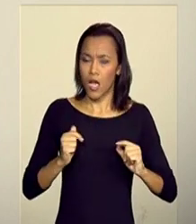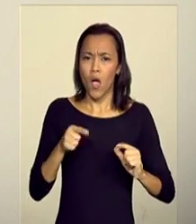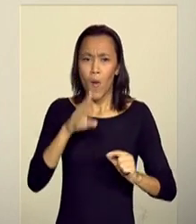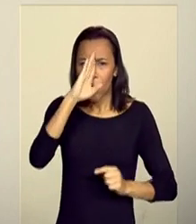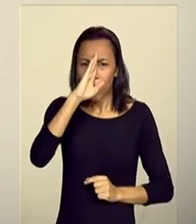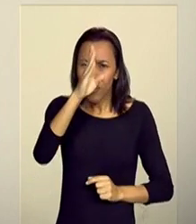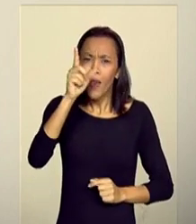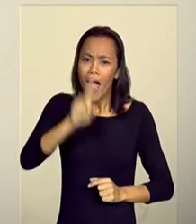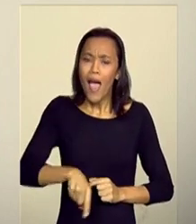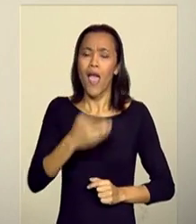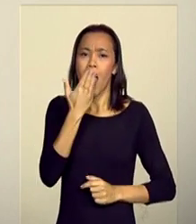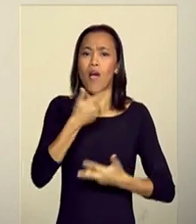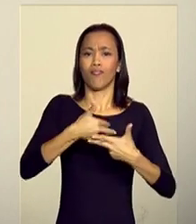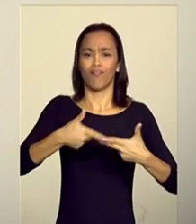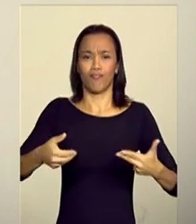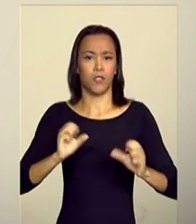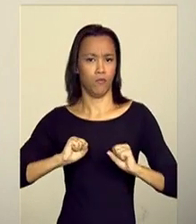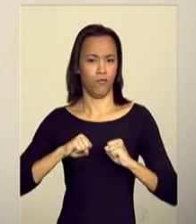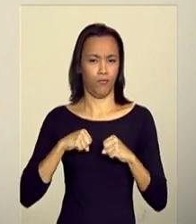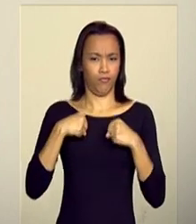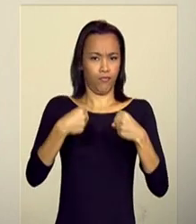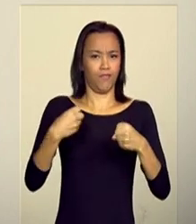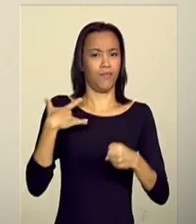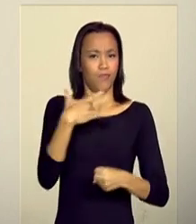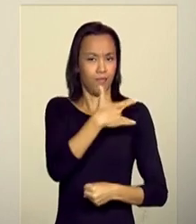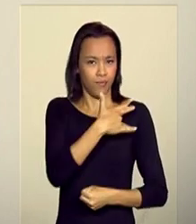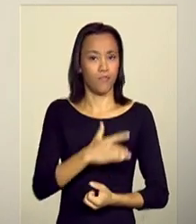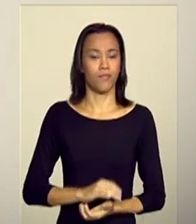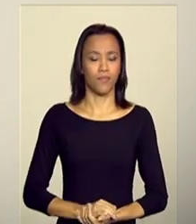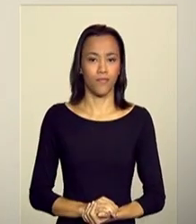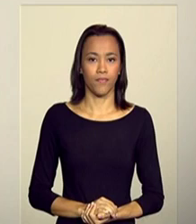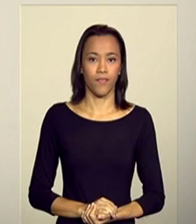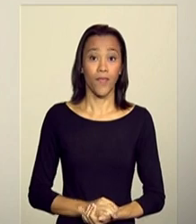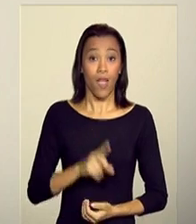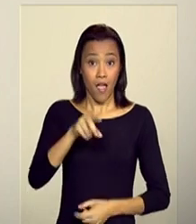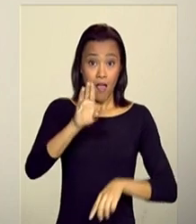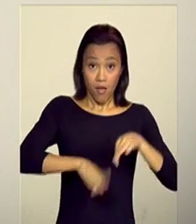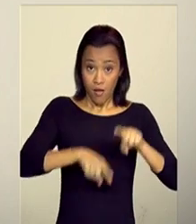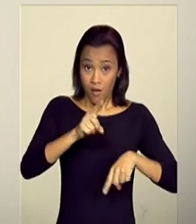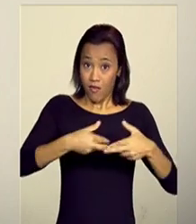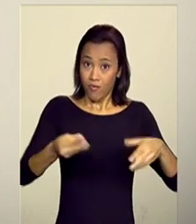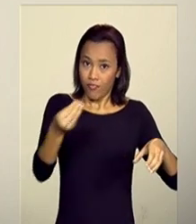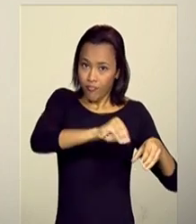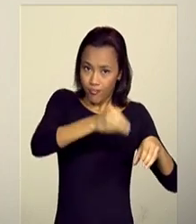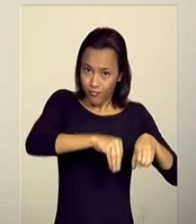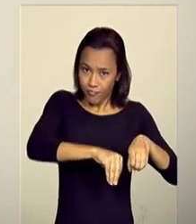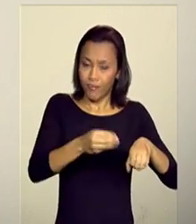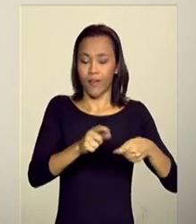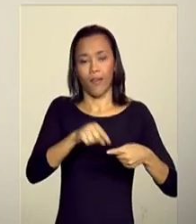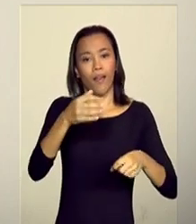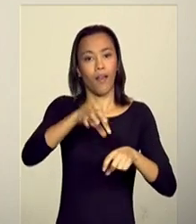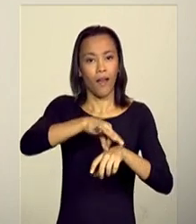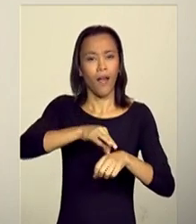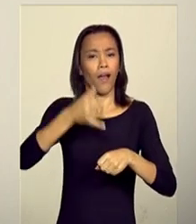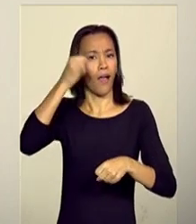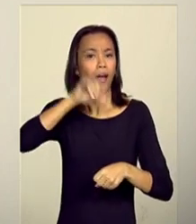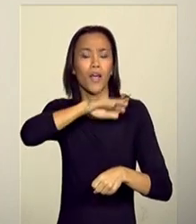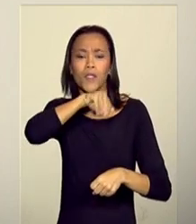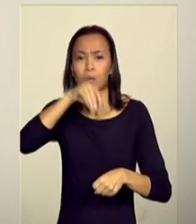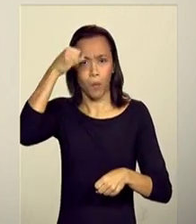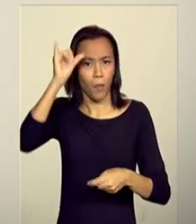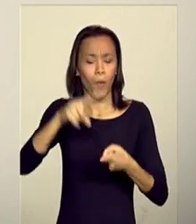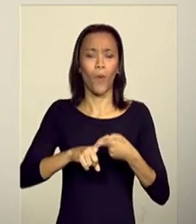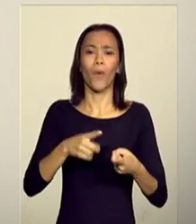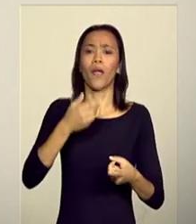a prioridade é para alimentos mais nutritivos e saudáveis fazem parte desta sexta carnes bovina suína